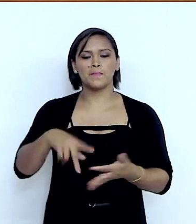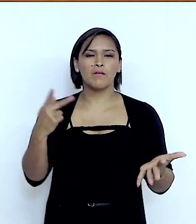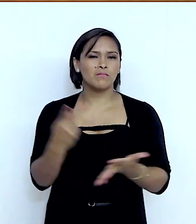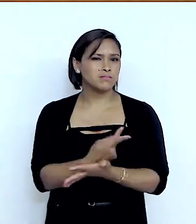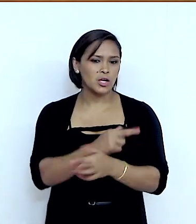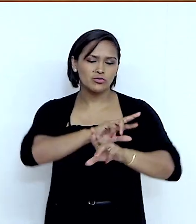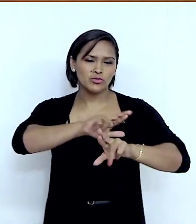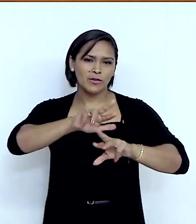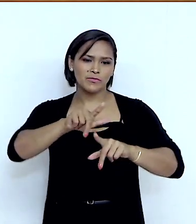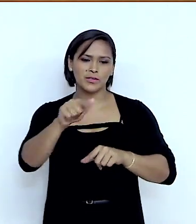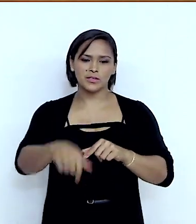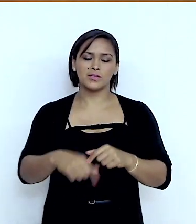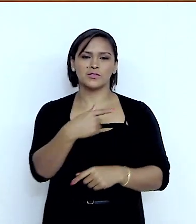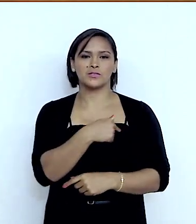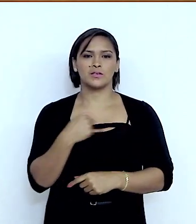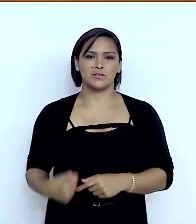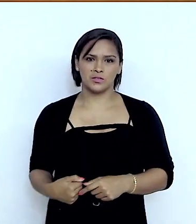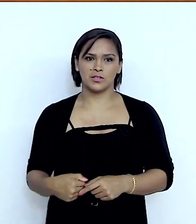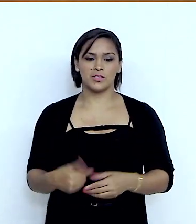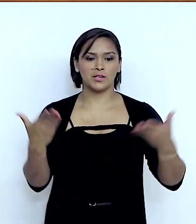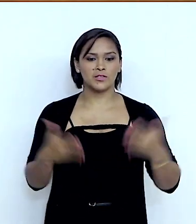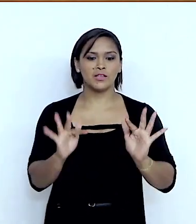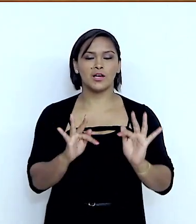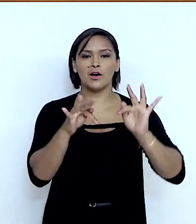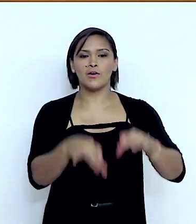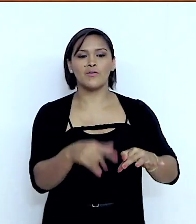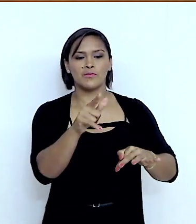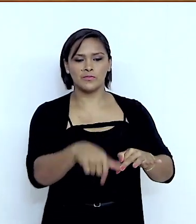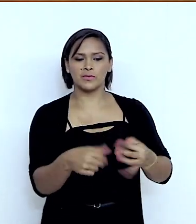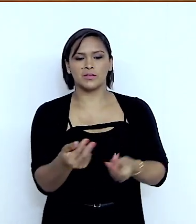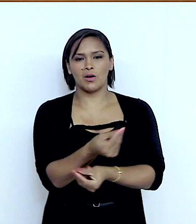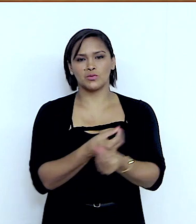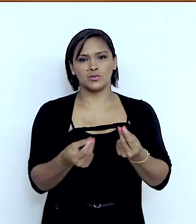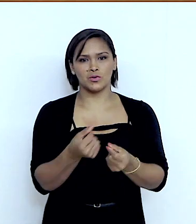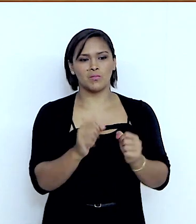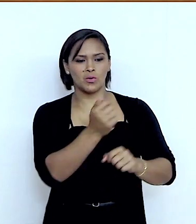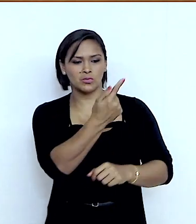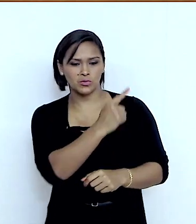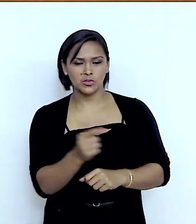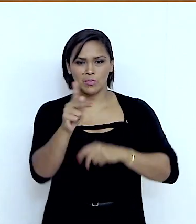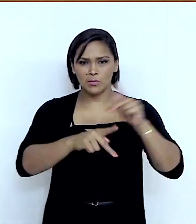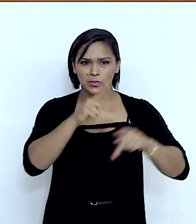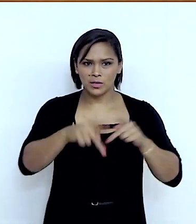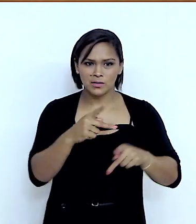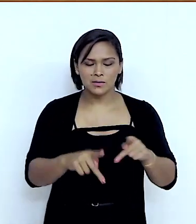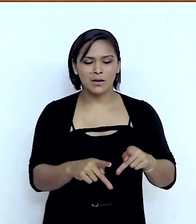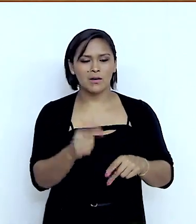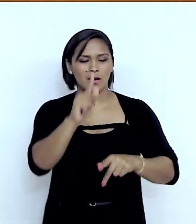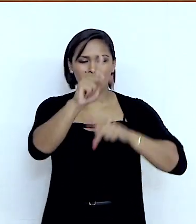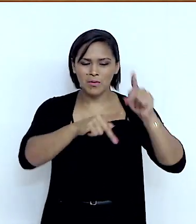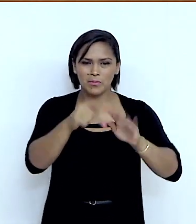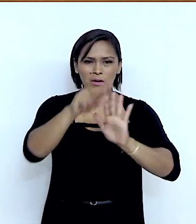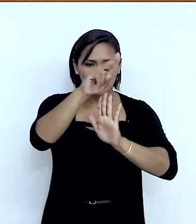sentir a mente crista esata no final da sua o seu vamos demorar e vai ter uma população